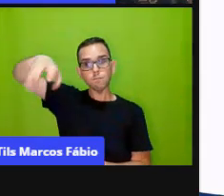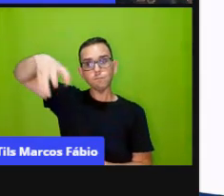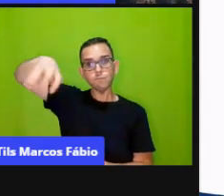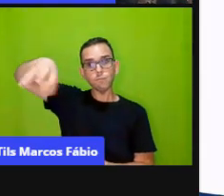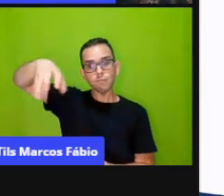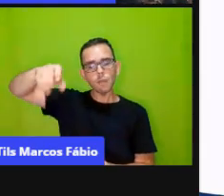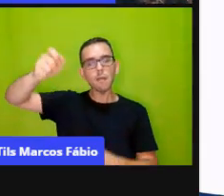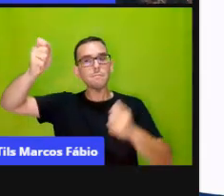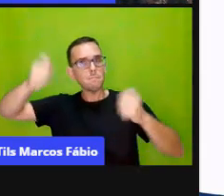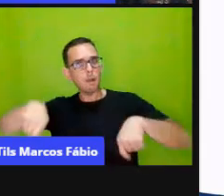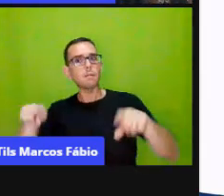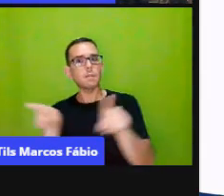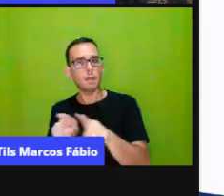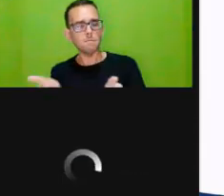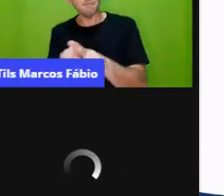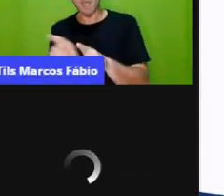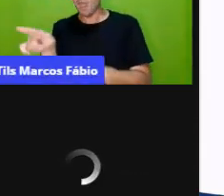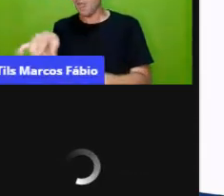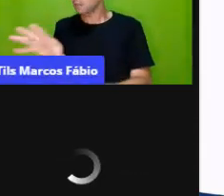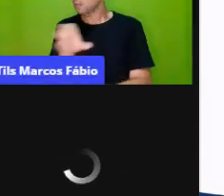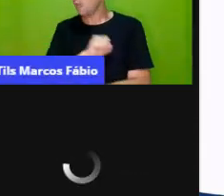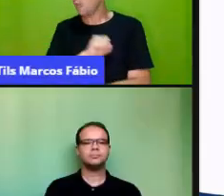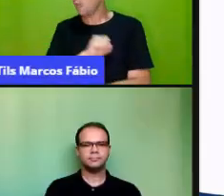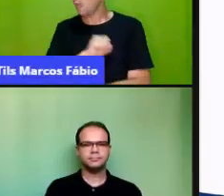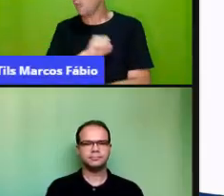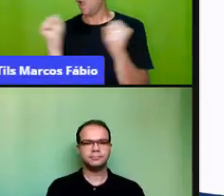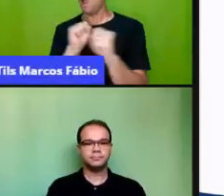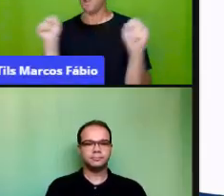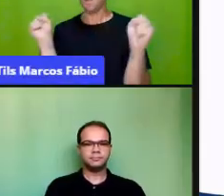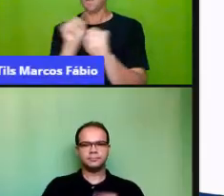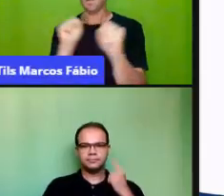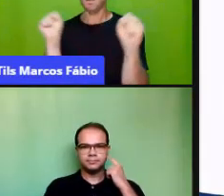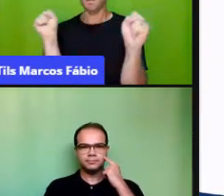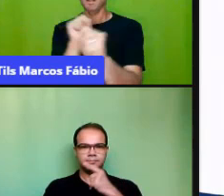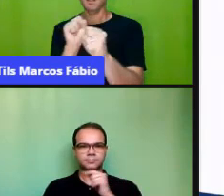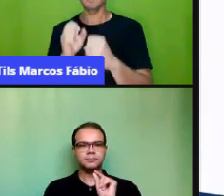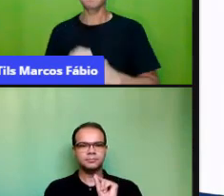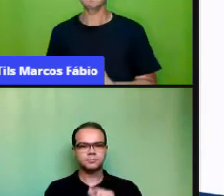uma torneira, que eles amam também. Próximo.